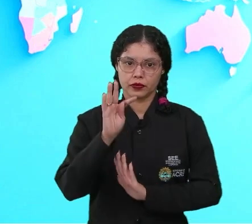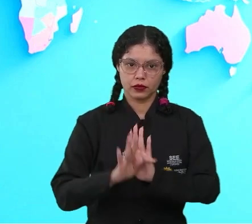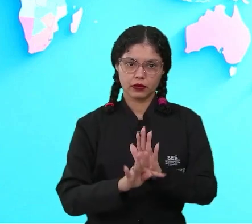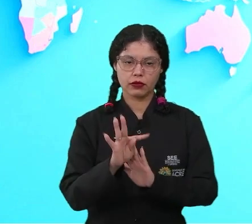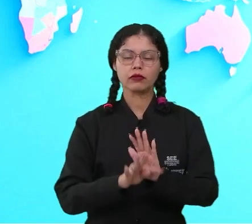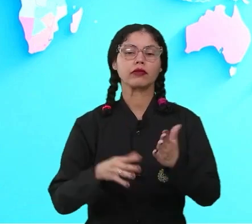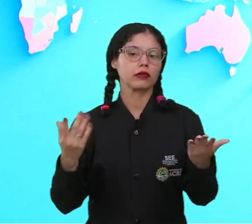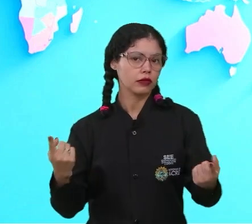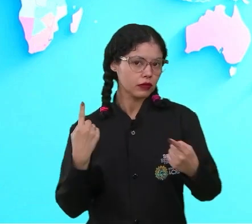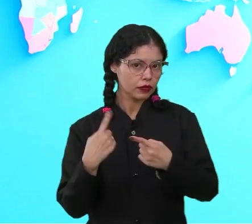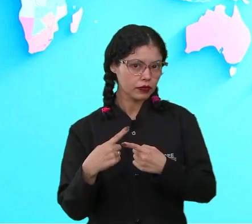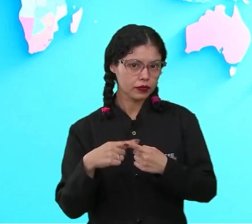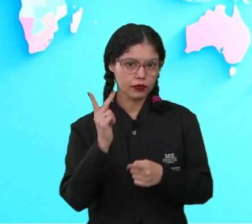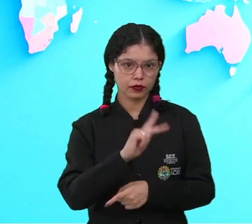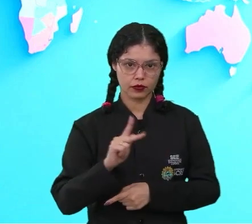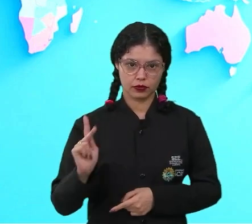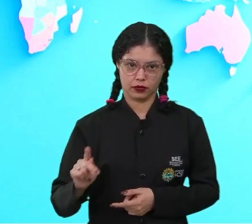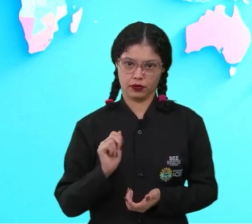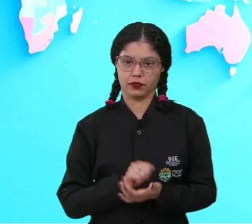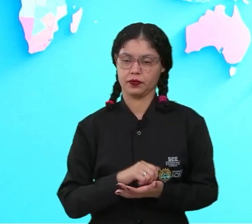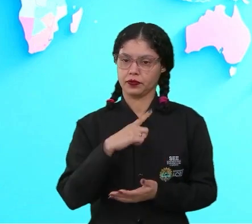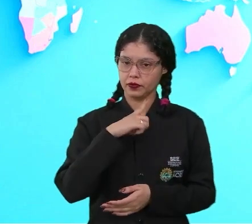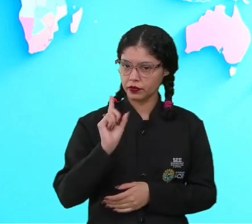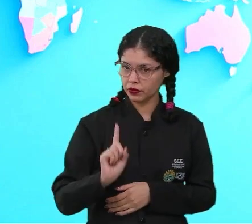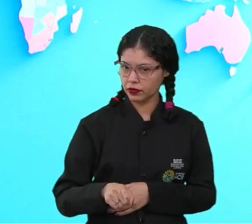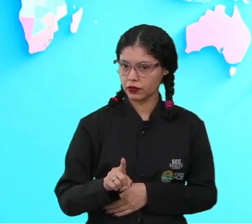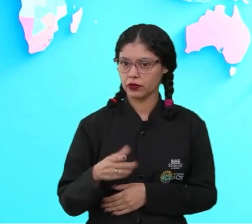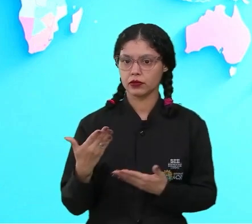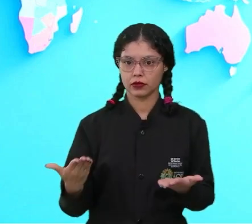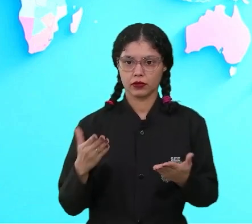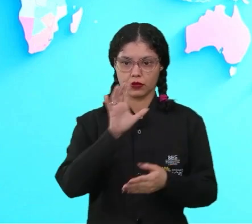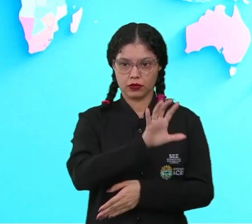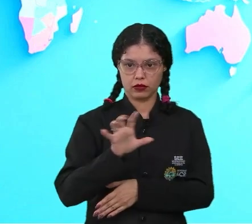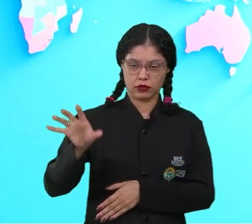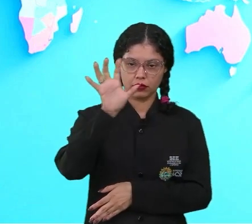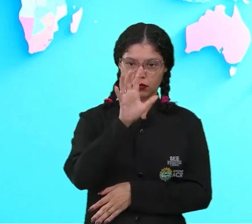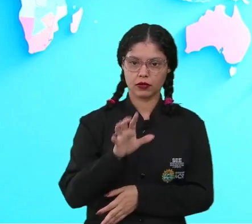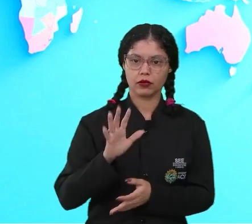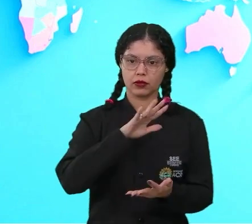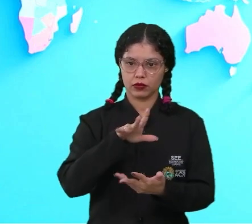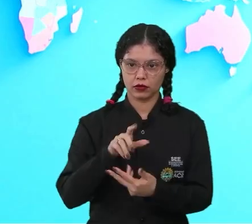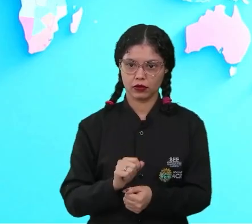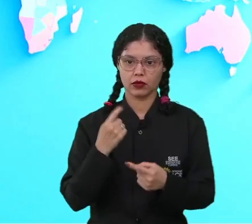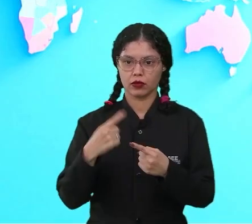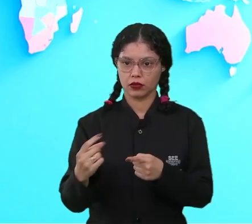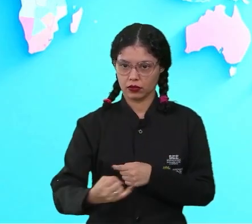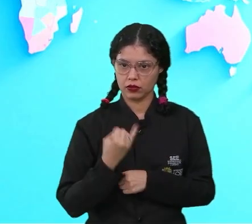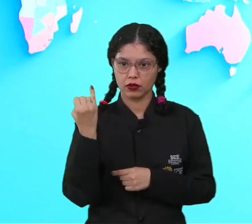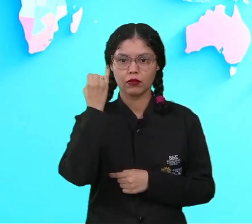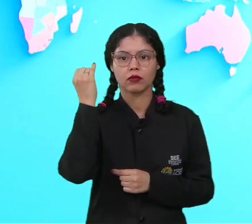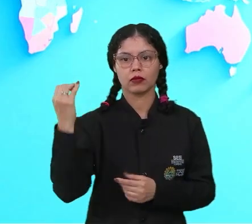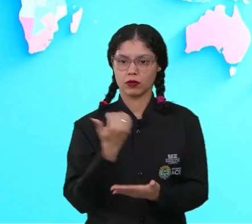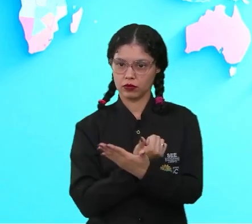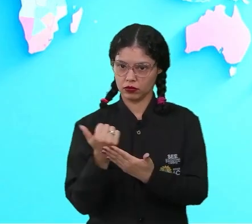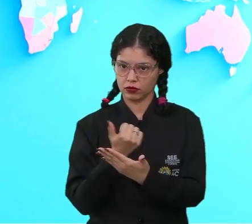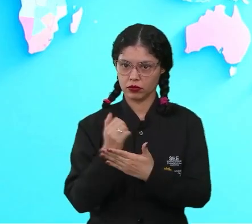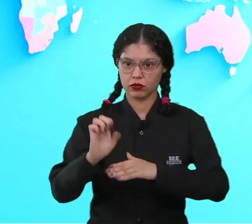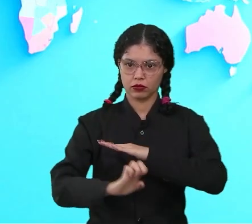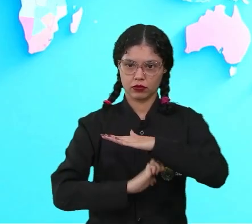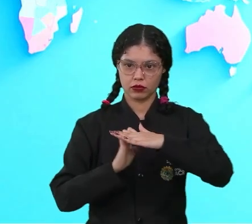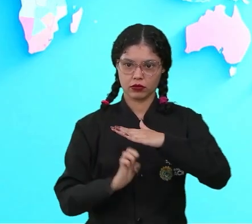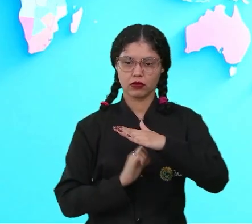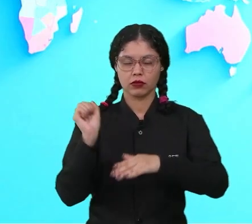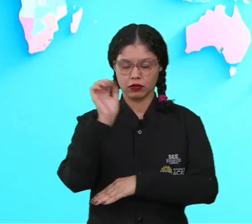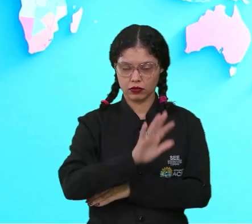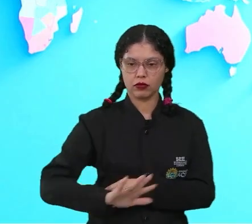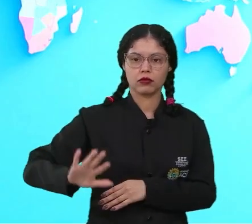texto. Por que, professora, sempre a representação do mapa mundi? Para mostrar a importância e a atuação dessas empresas a